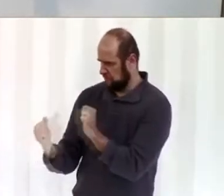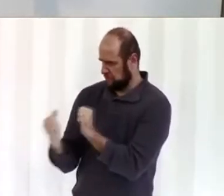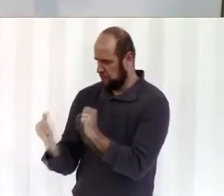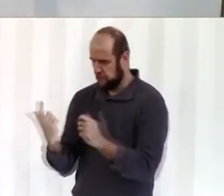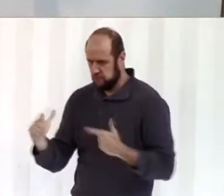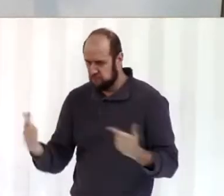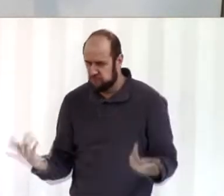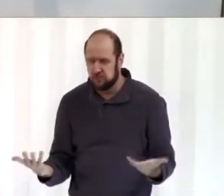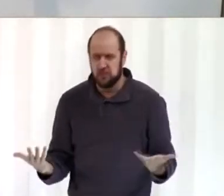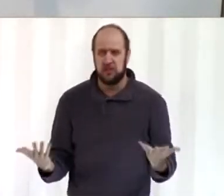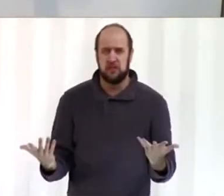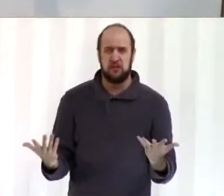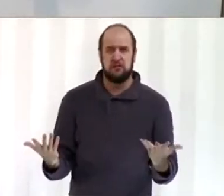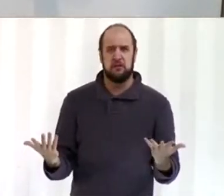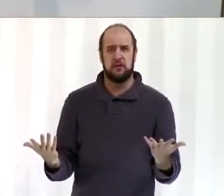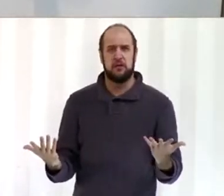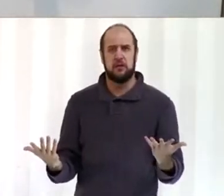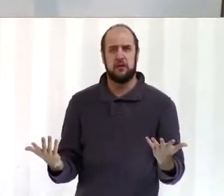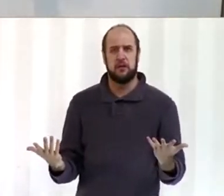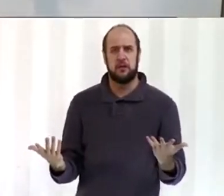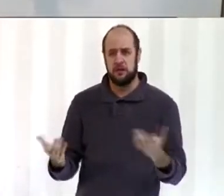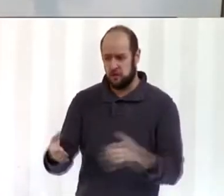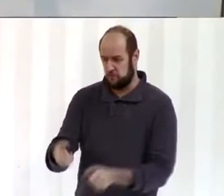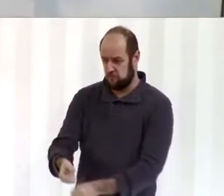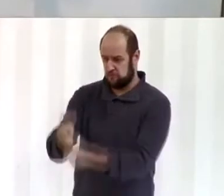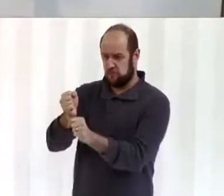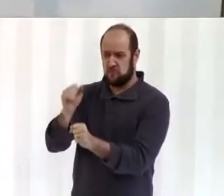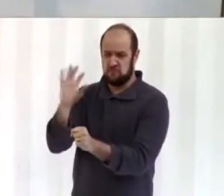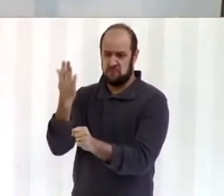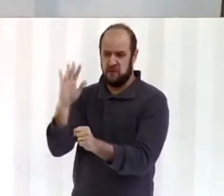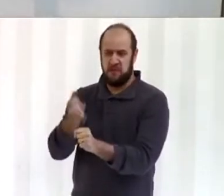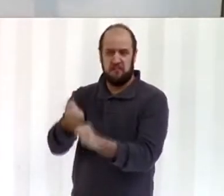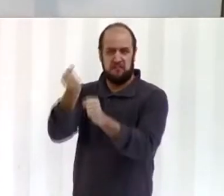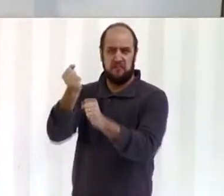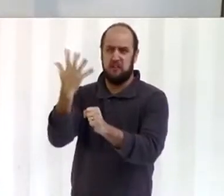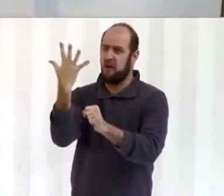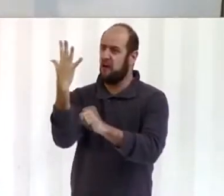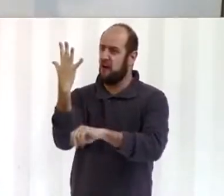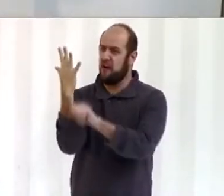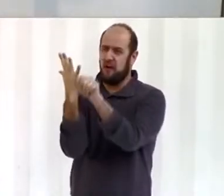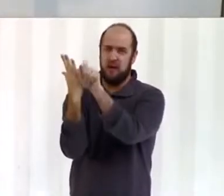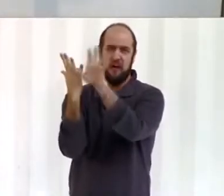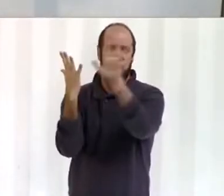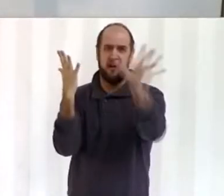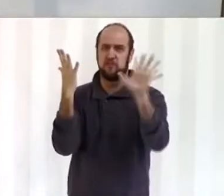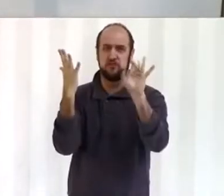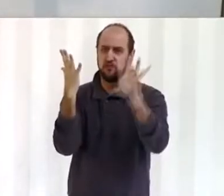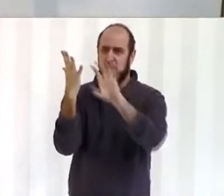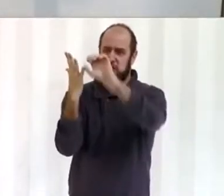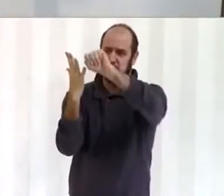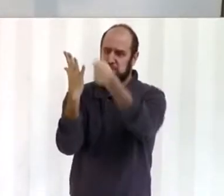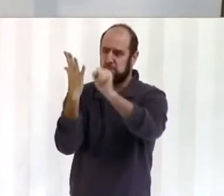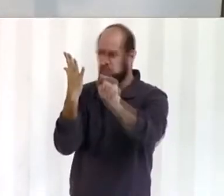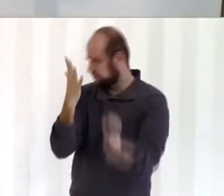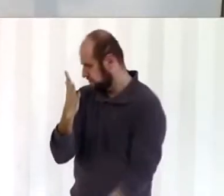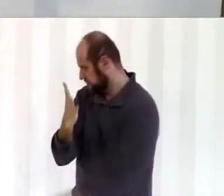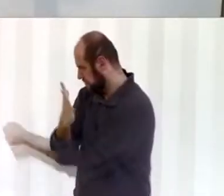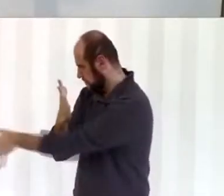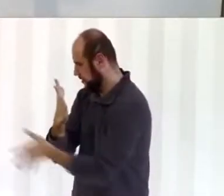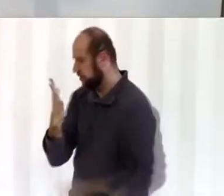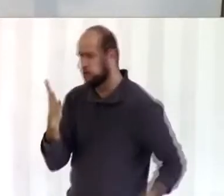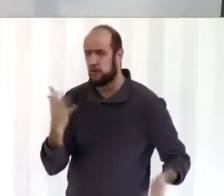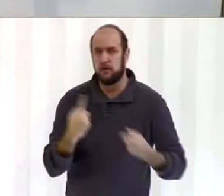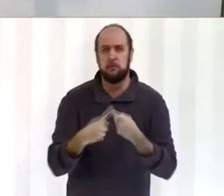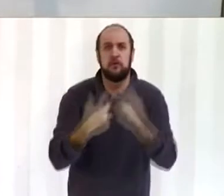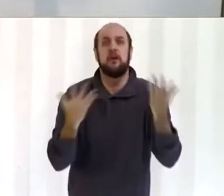o galho ele não tem propriedades para atrair o ferro. Então por que Eliseu faz